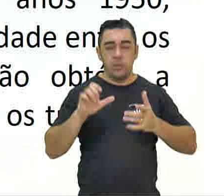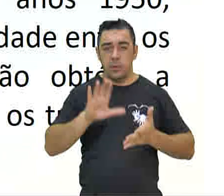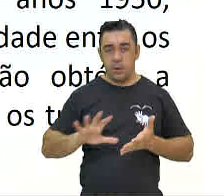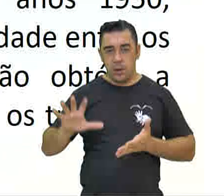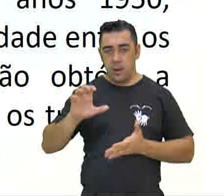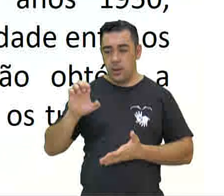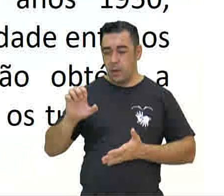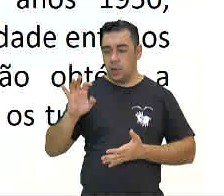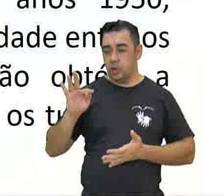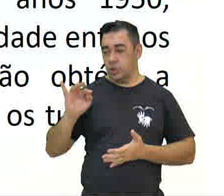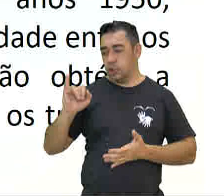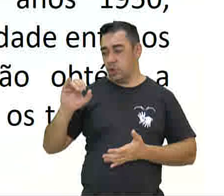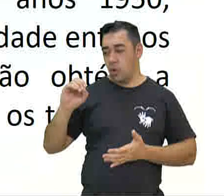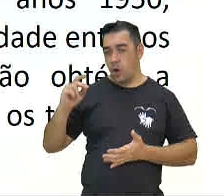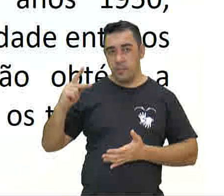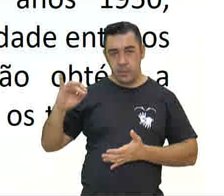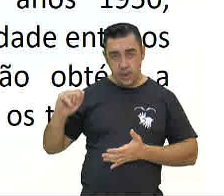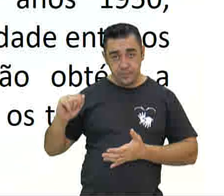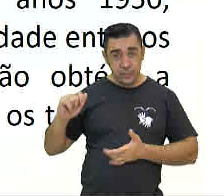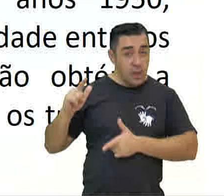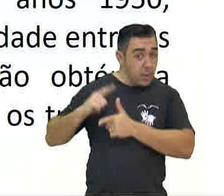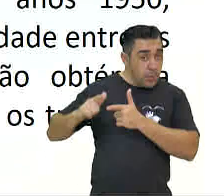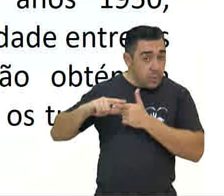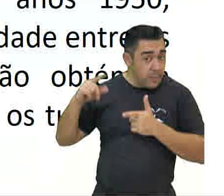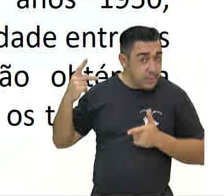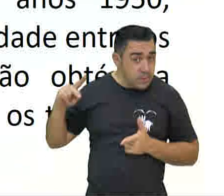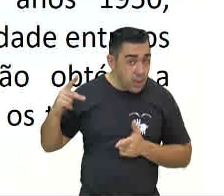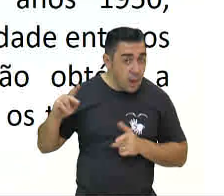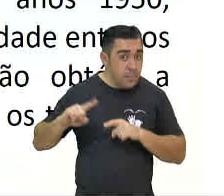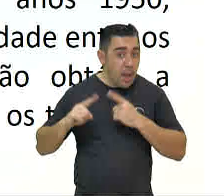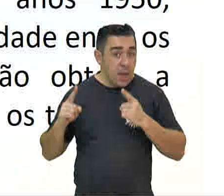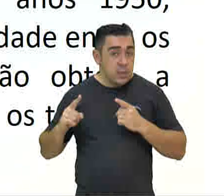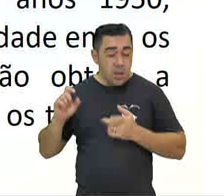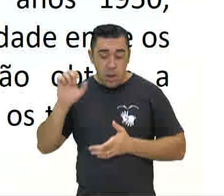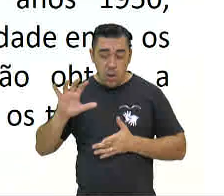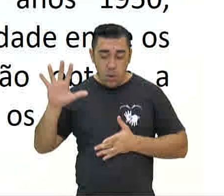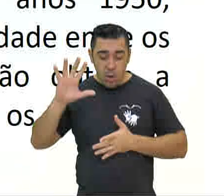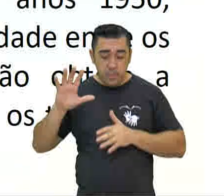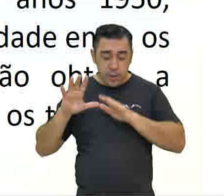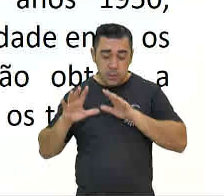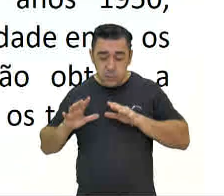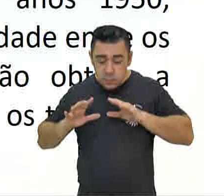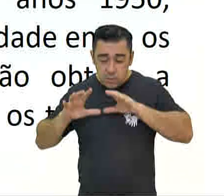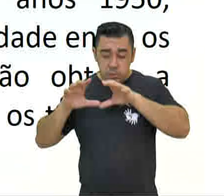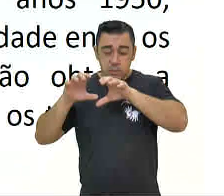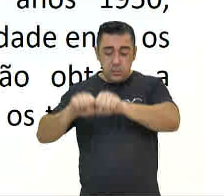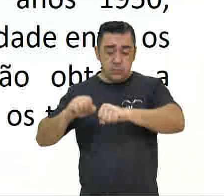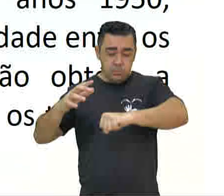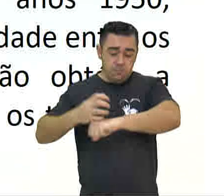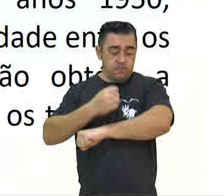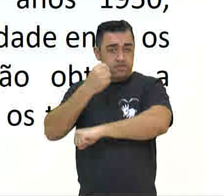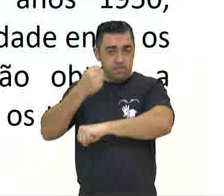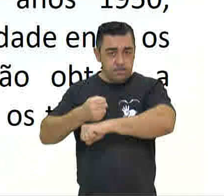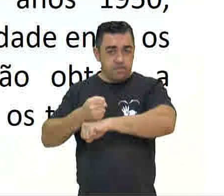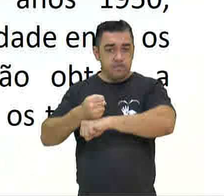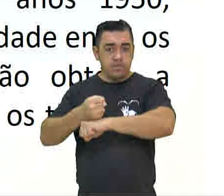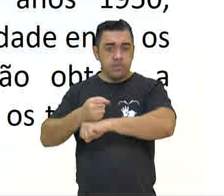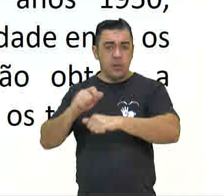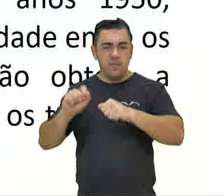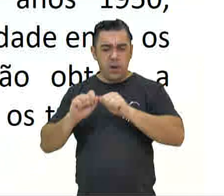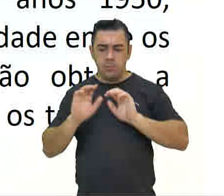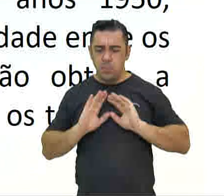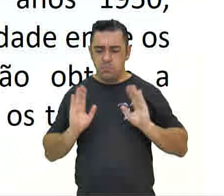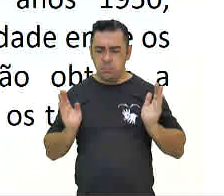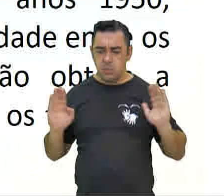problema deles, tá bom? E daí quando chegam os europeus, vai transformar isso num protetorado,